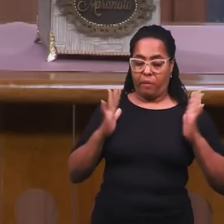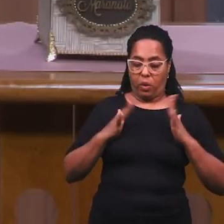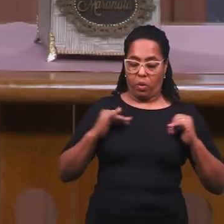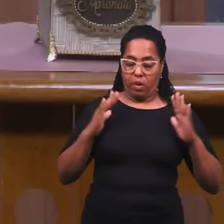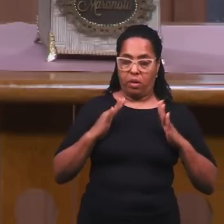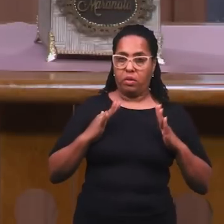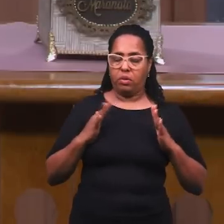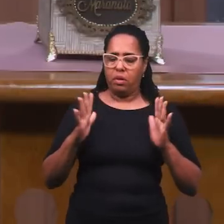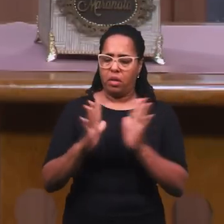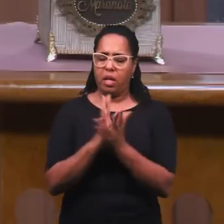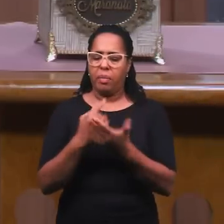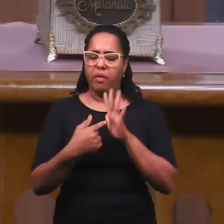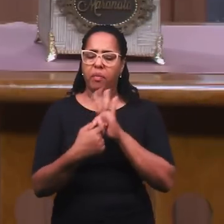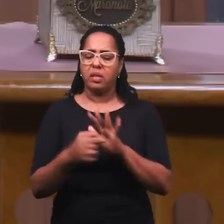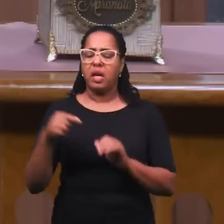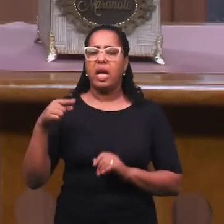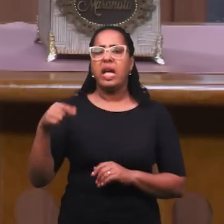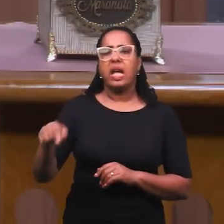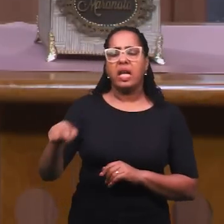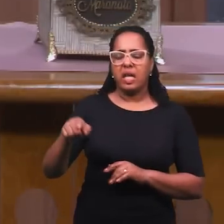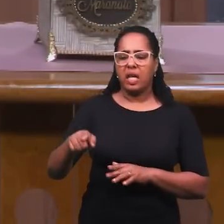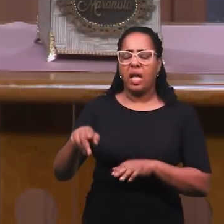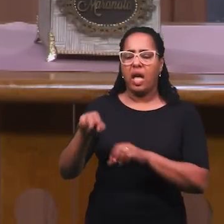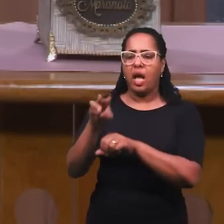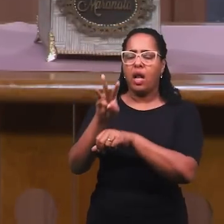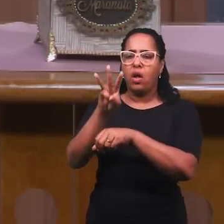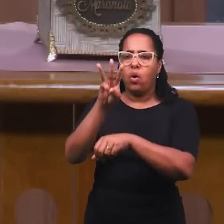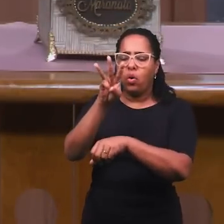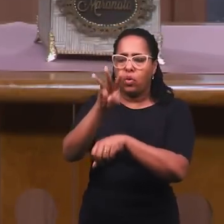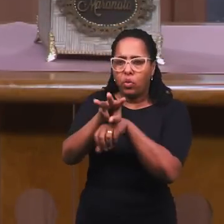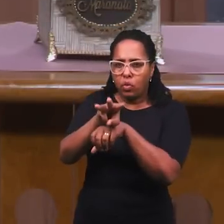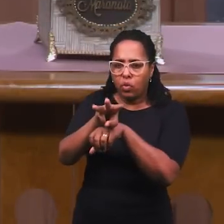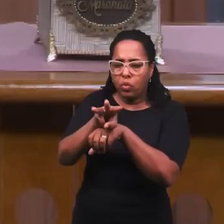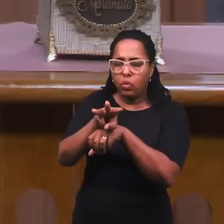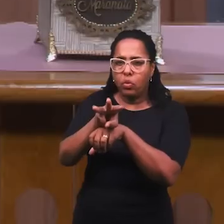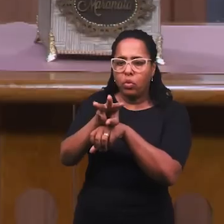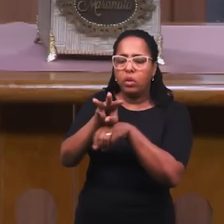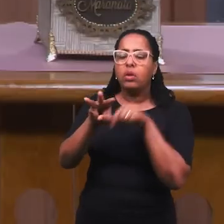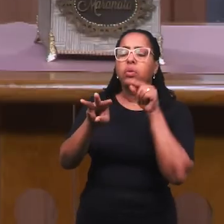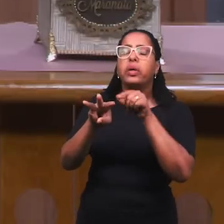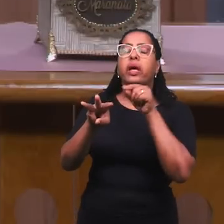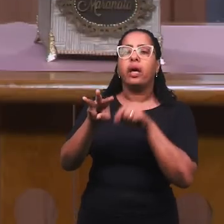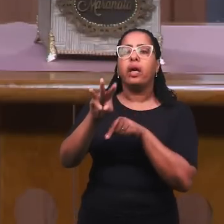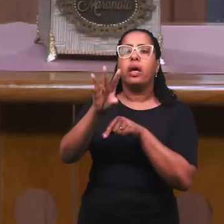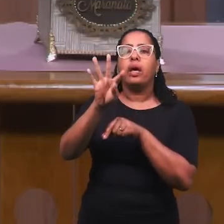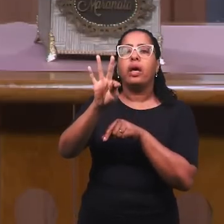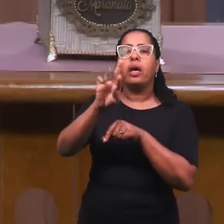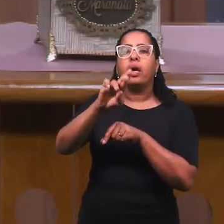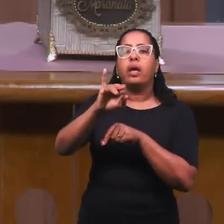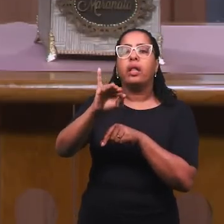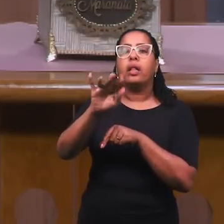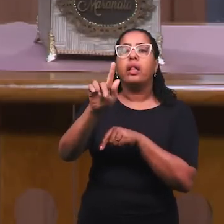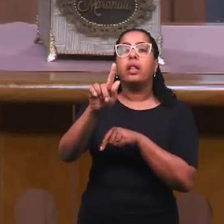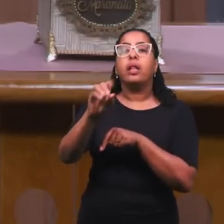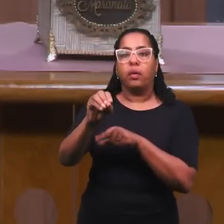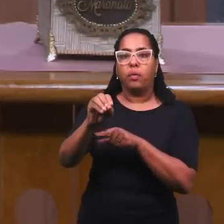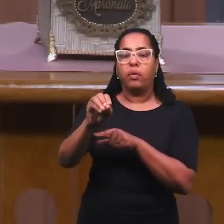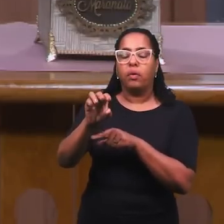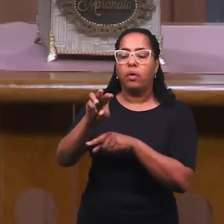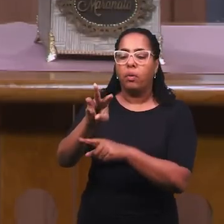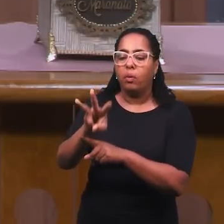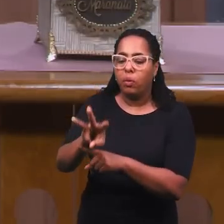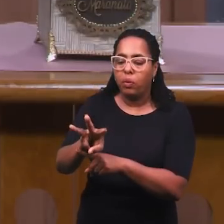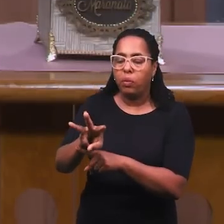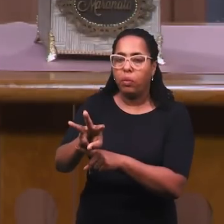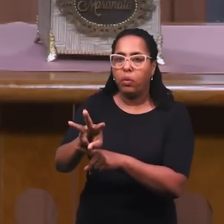A palavra do Senhor, ela diz aqui que ele estava trilhando o trigo. Veja uma coisa, ele estava trilhando o